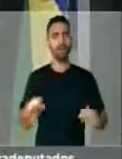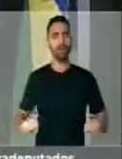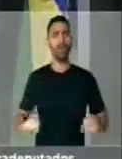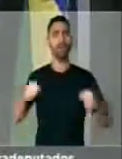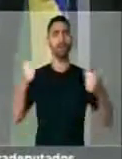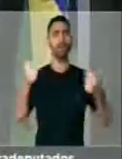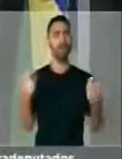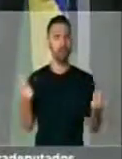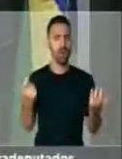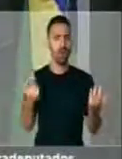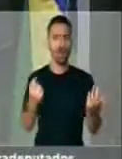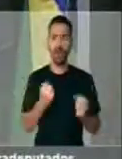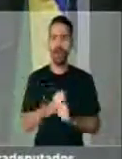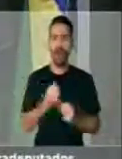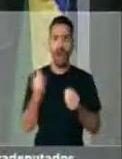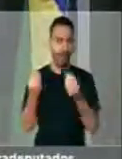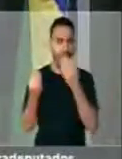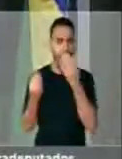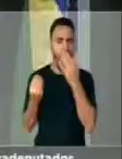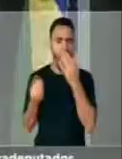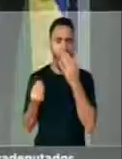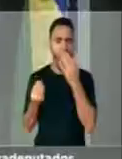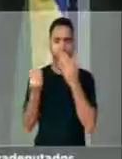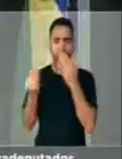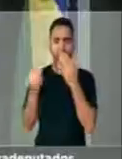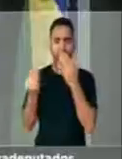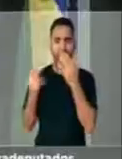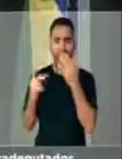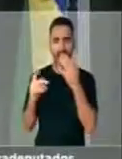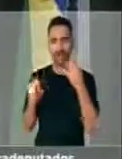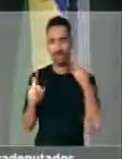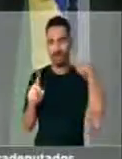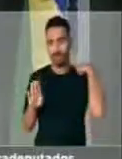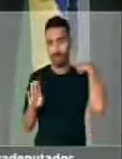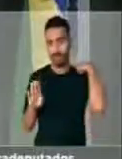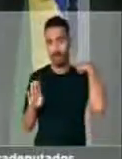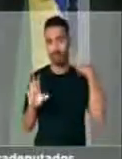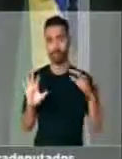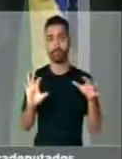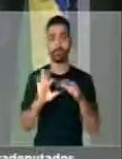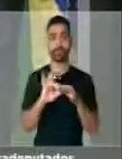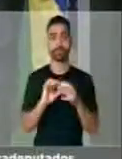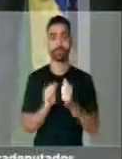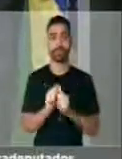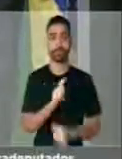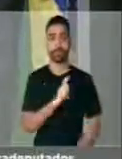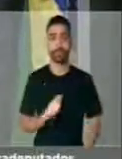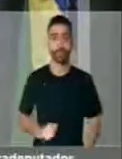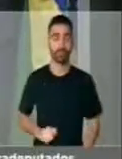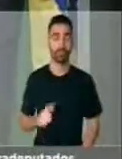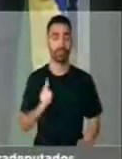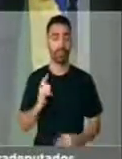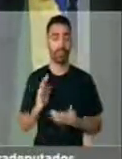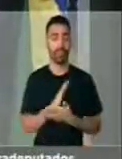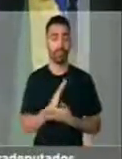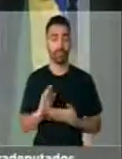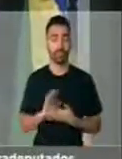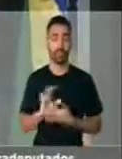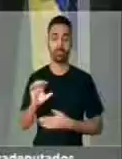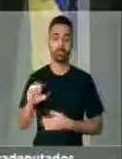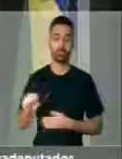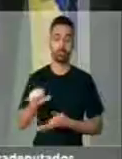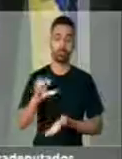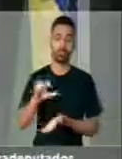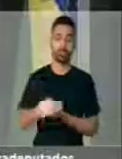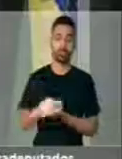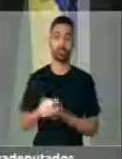é possível, não é possível. O PSDB hoje faz parte do governo. Tem alguns ministérios,